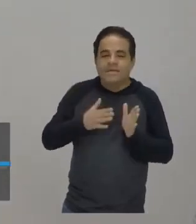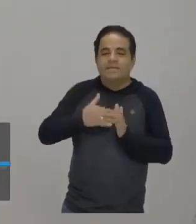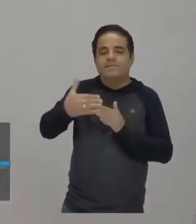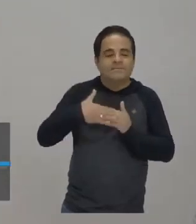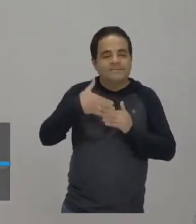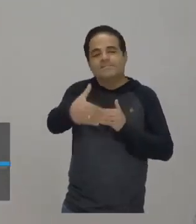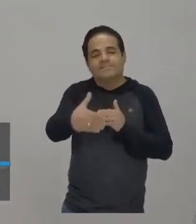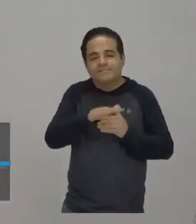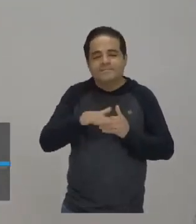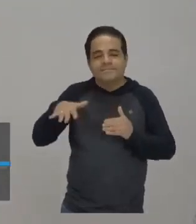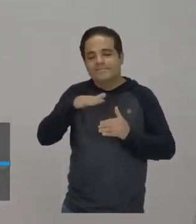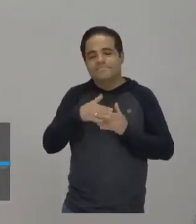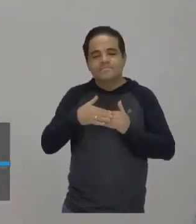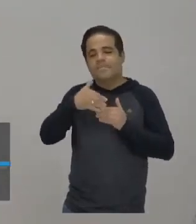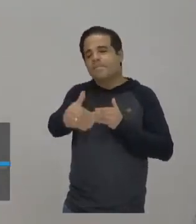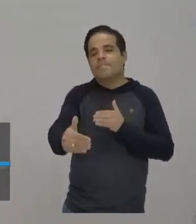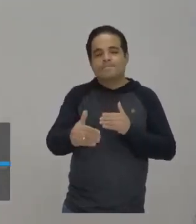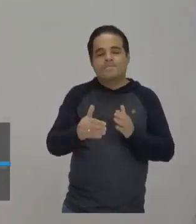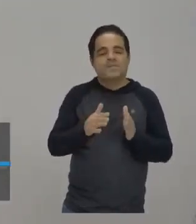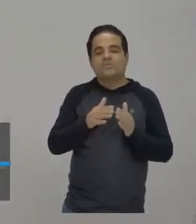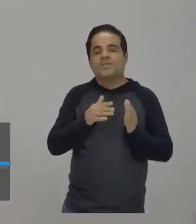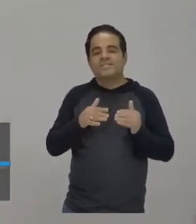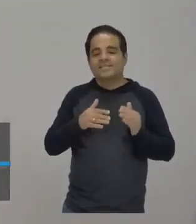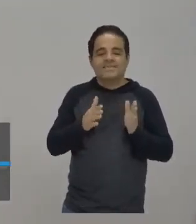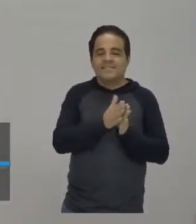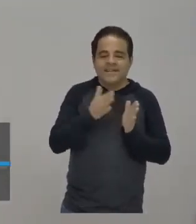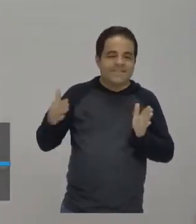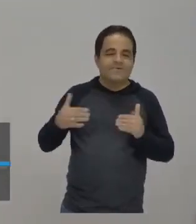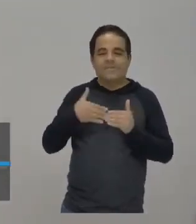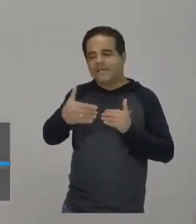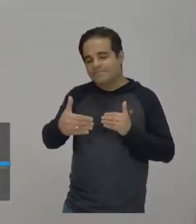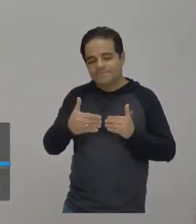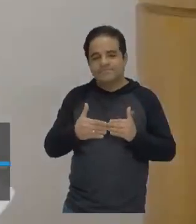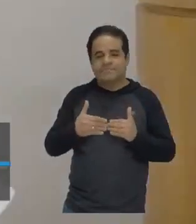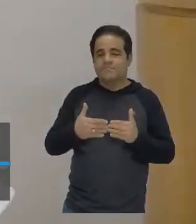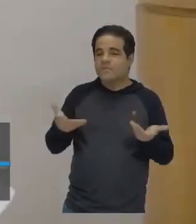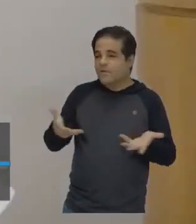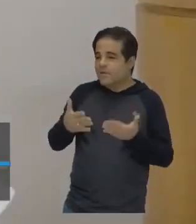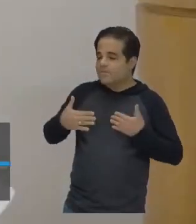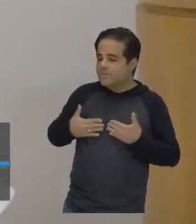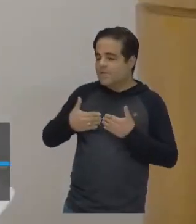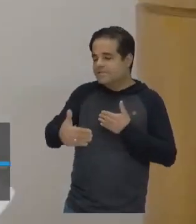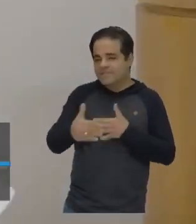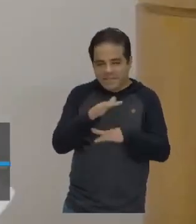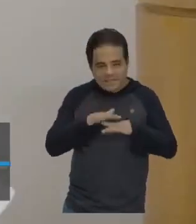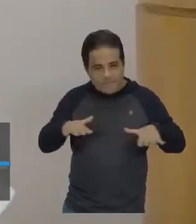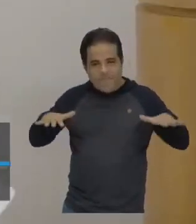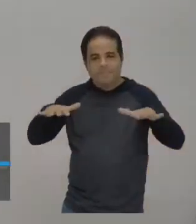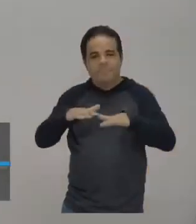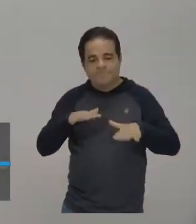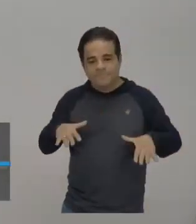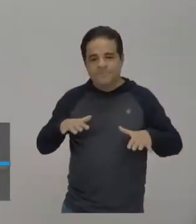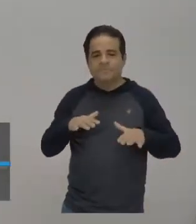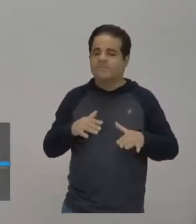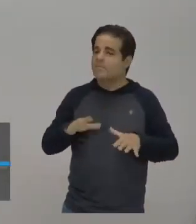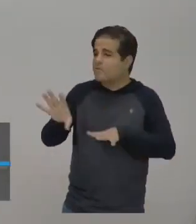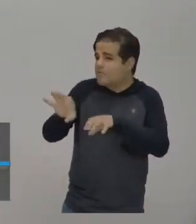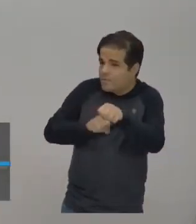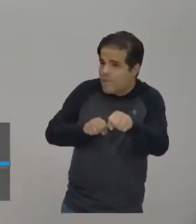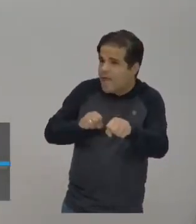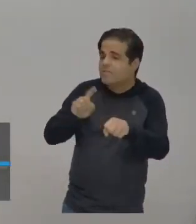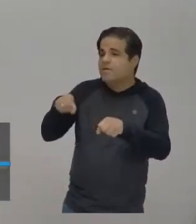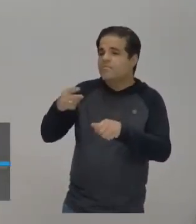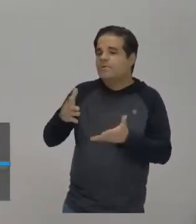aqui? Então, é muito debate. Depois de formado apareceu Depois de formado, aqui. mas formado em quê?